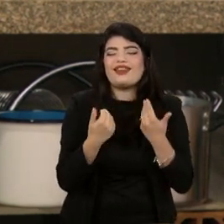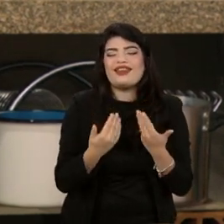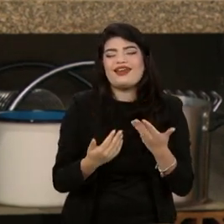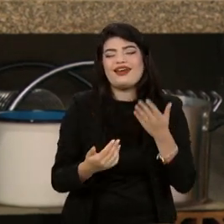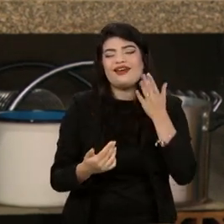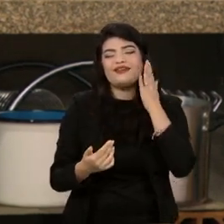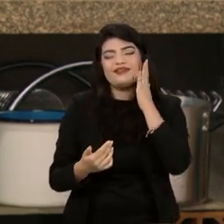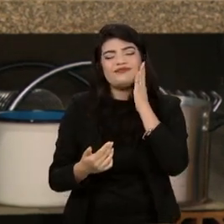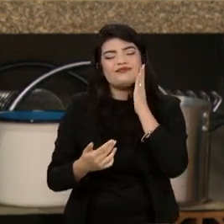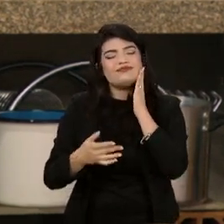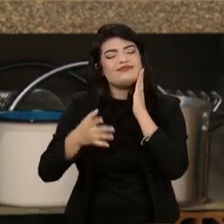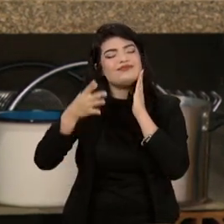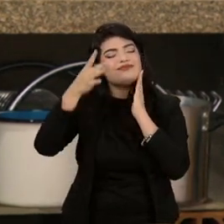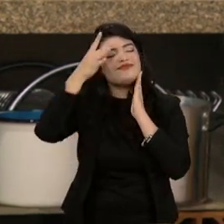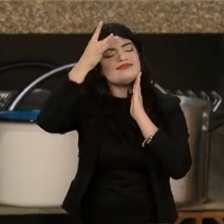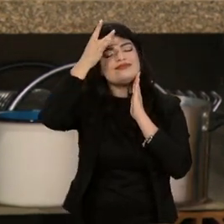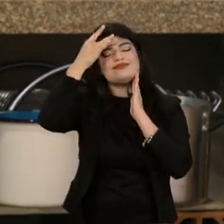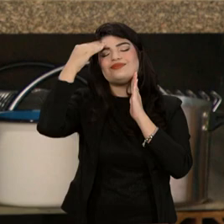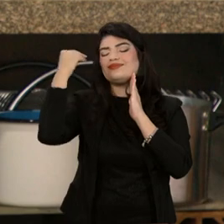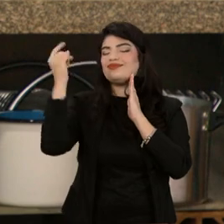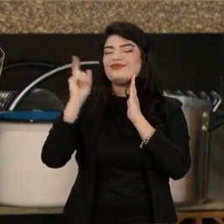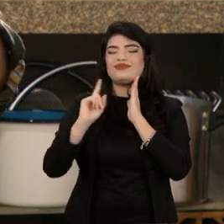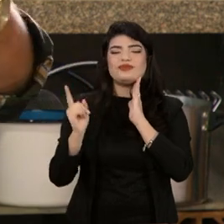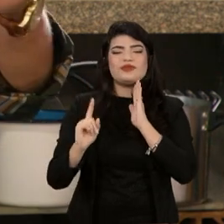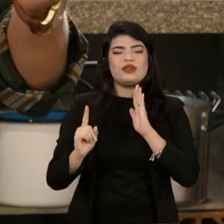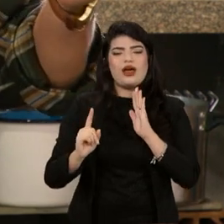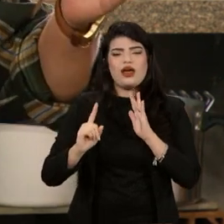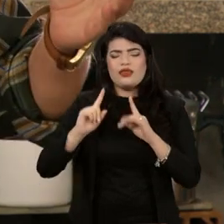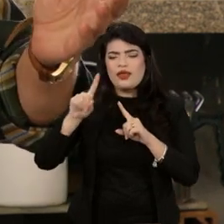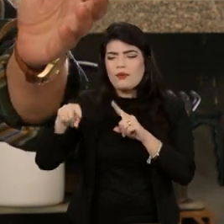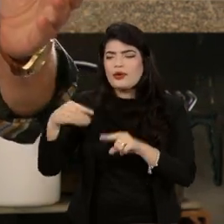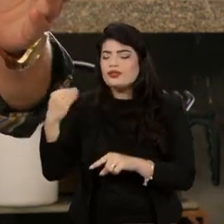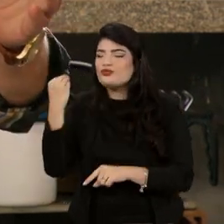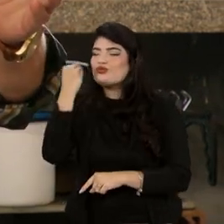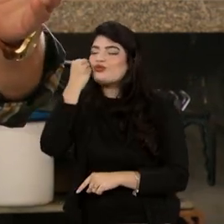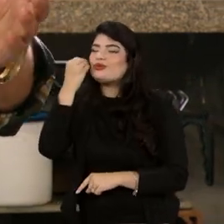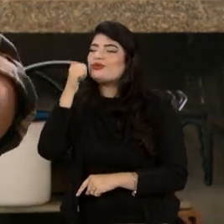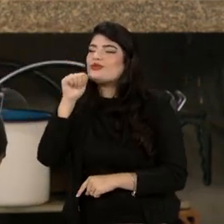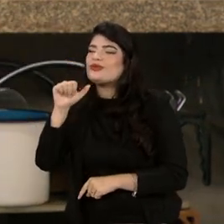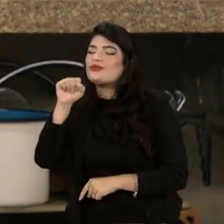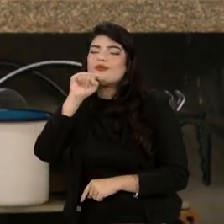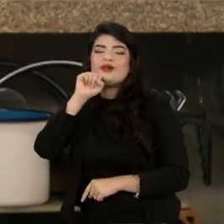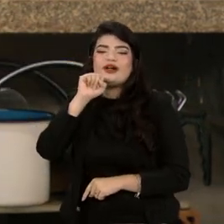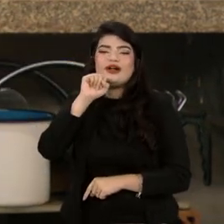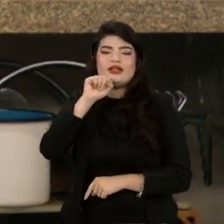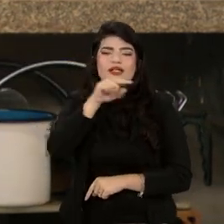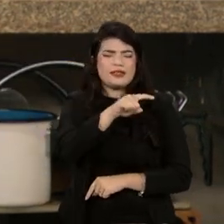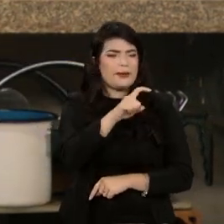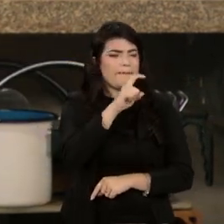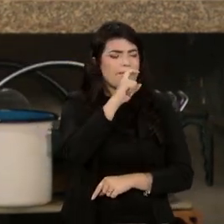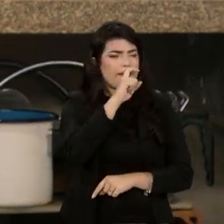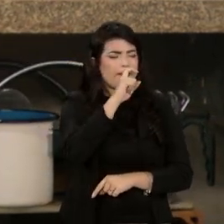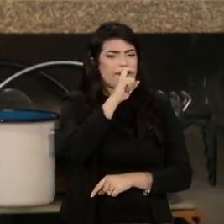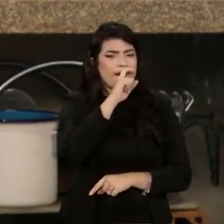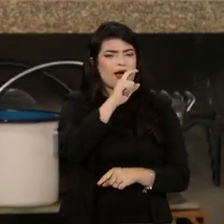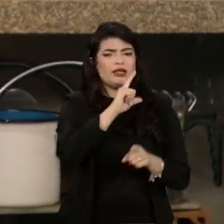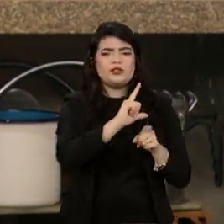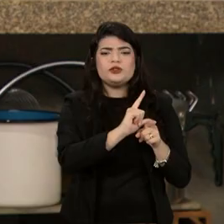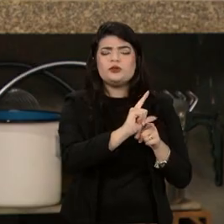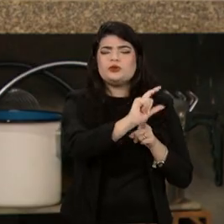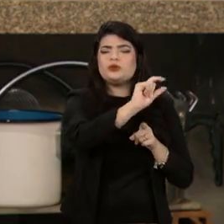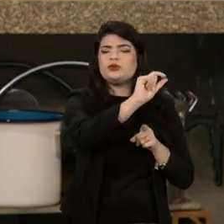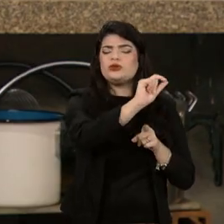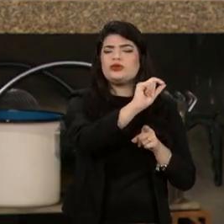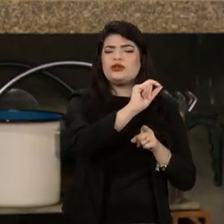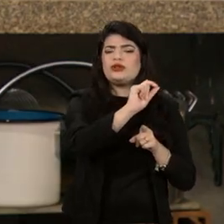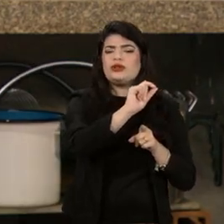breve que da memória não sai. Depois um beijo em mamãe, e o meu gigante partia, e